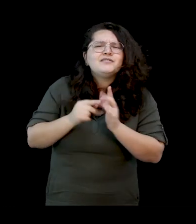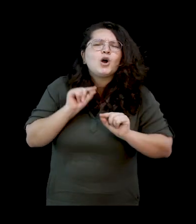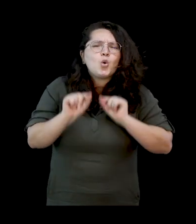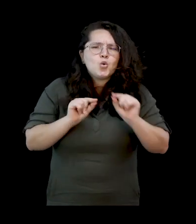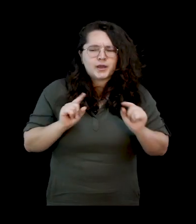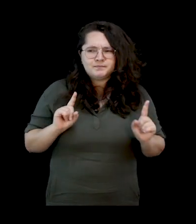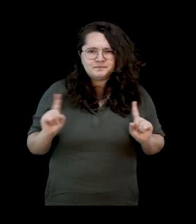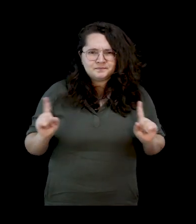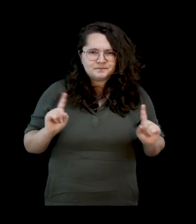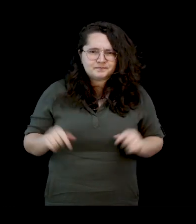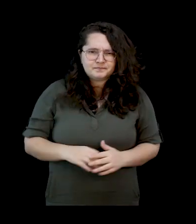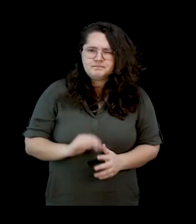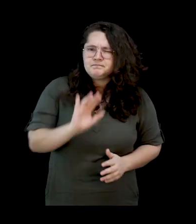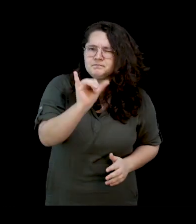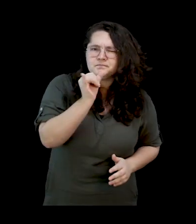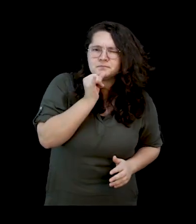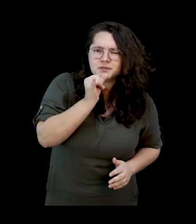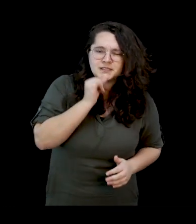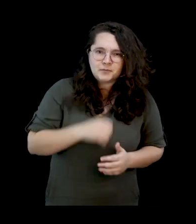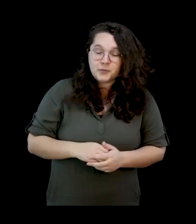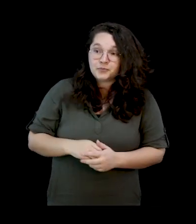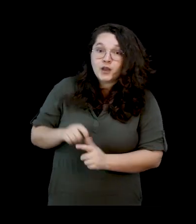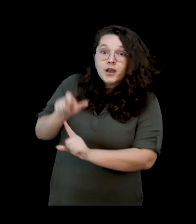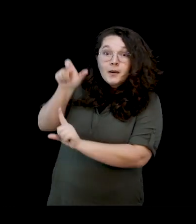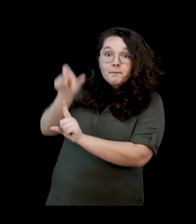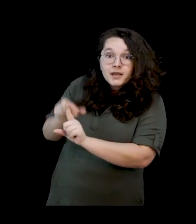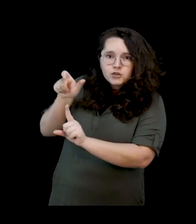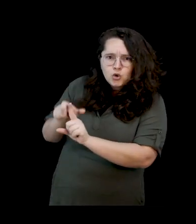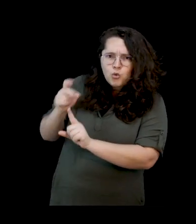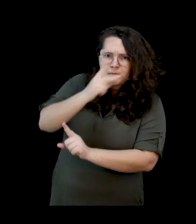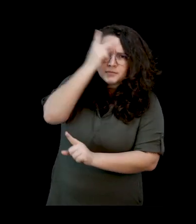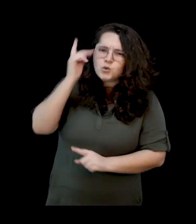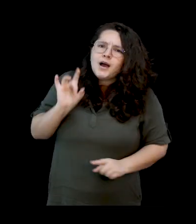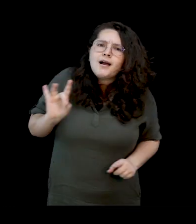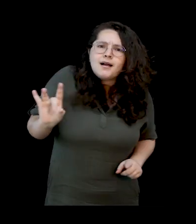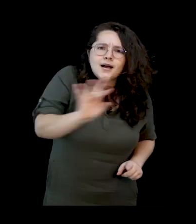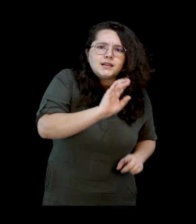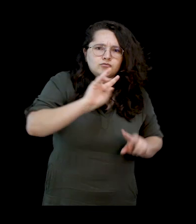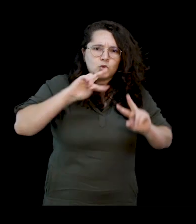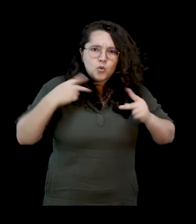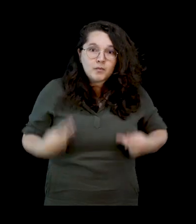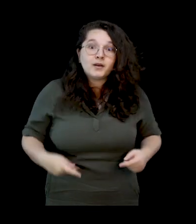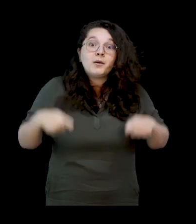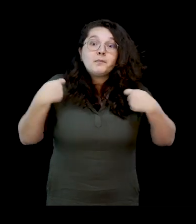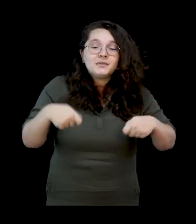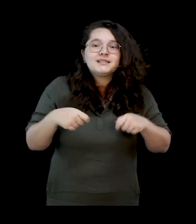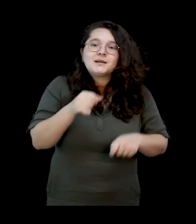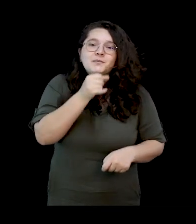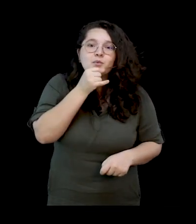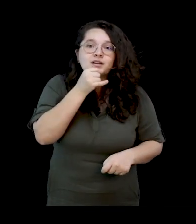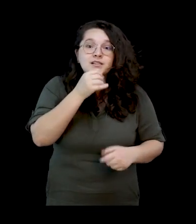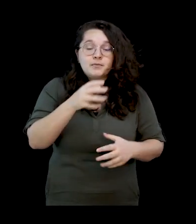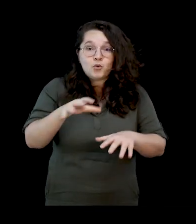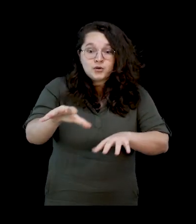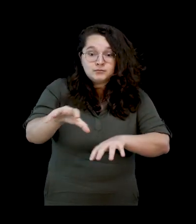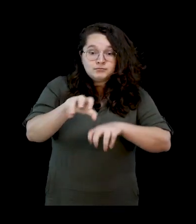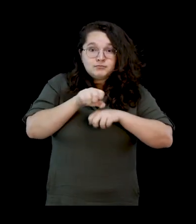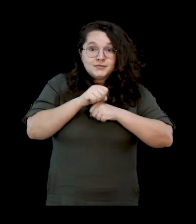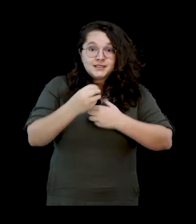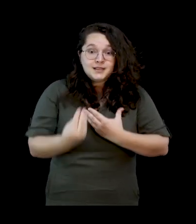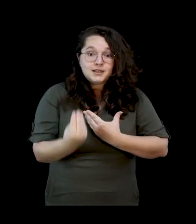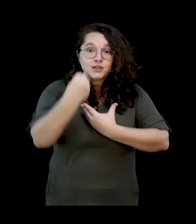O sujeito precisa, cada um de nós, a pessoa, precisa interiorizar aquilo que ela